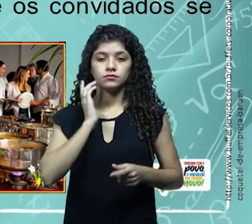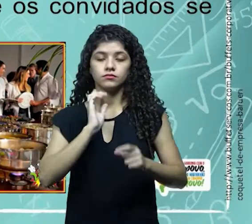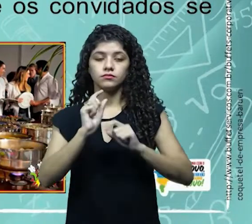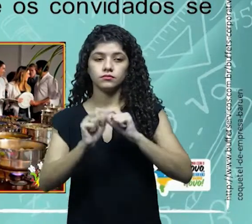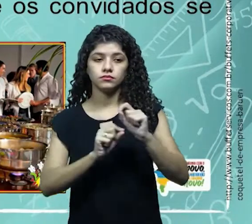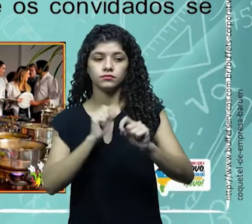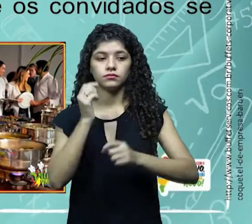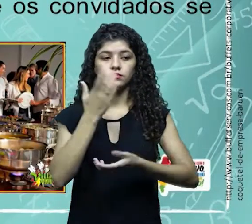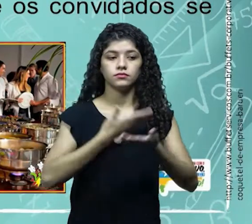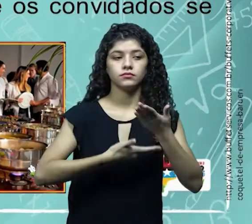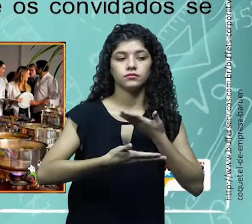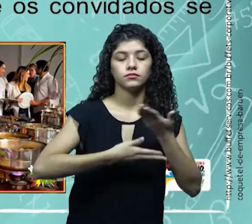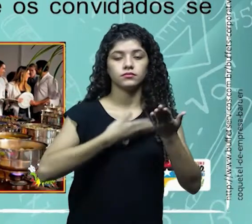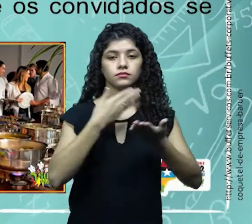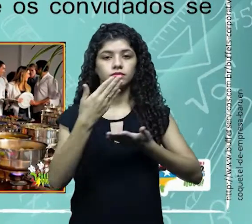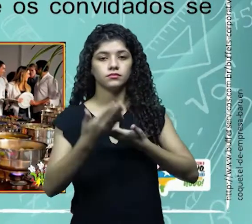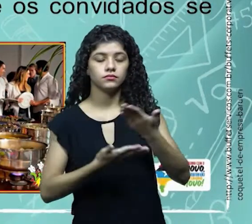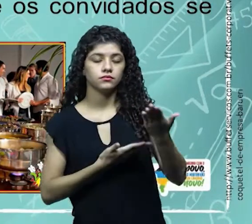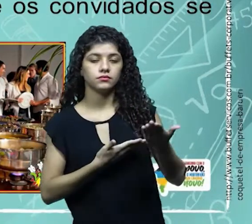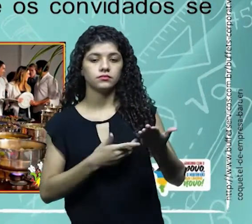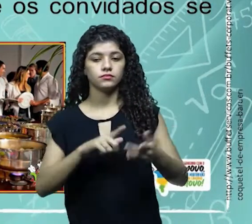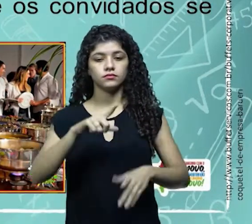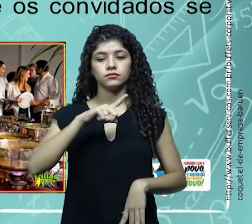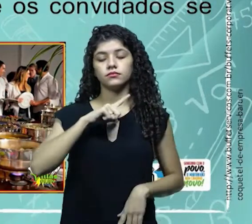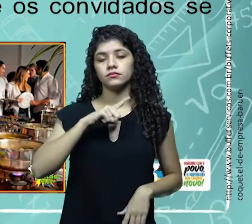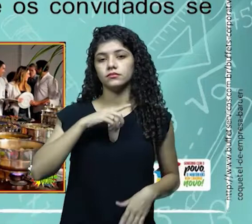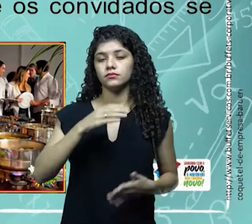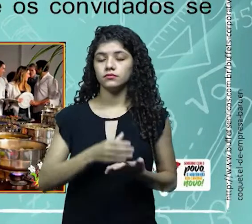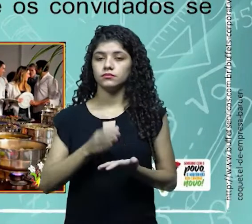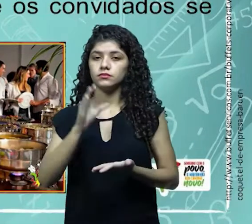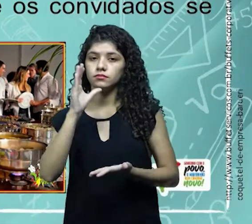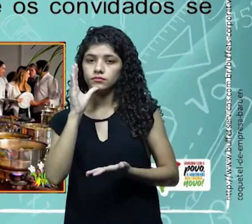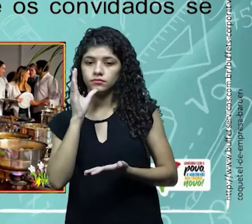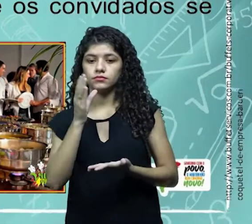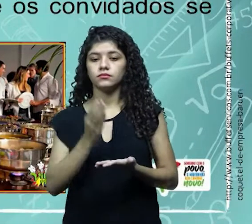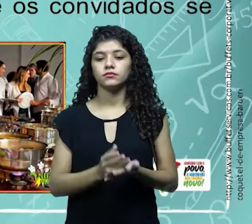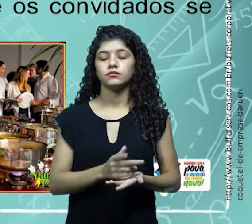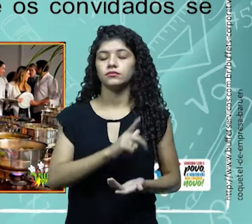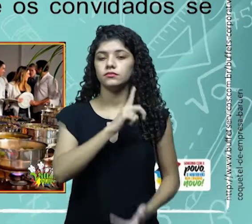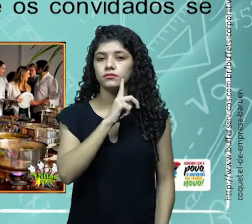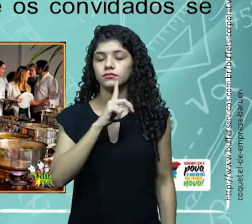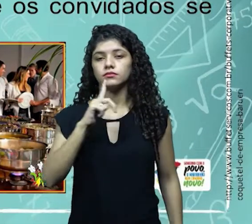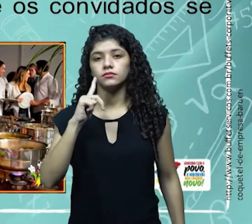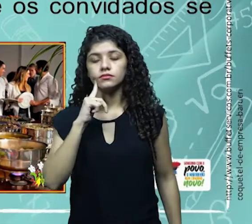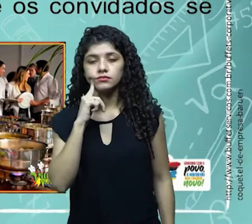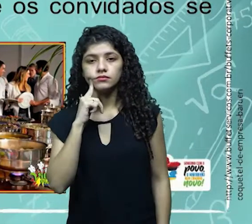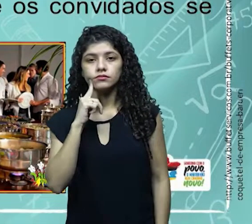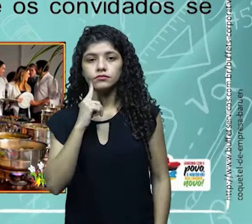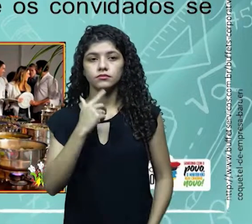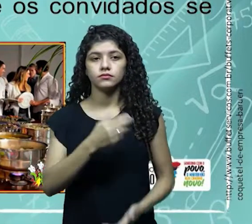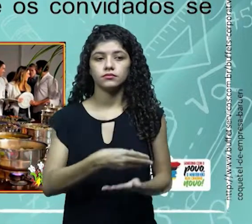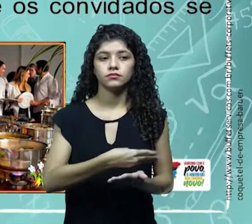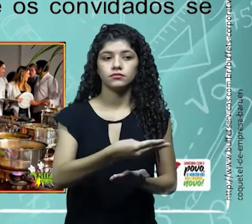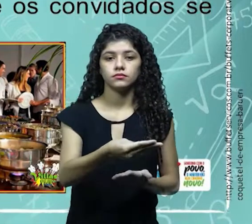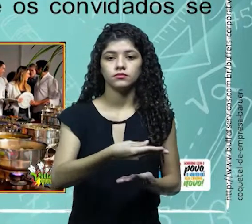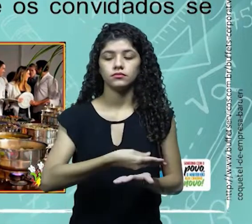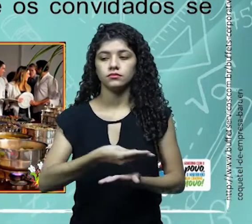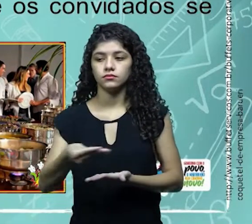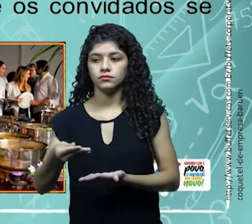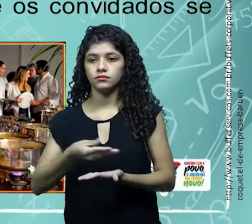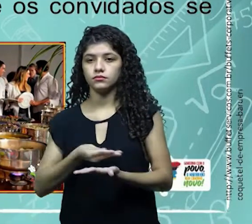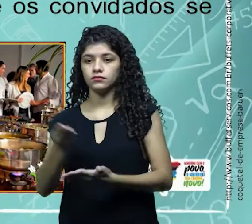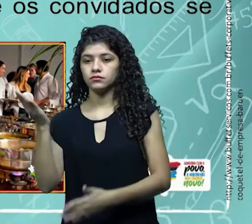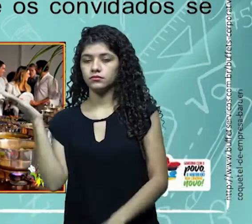dentro dele um coquetel né onde as pessoas elas circulam interajo o serviço de bebidas